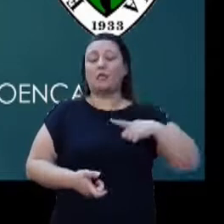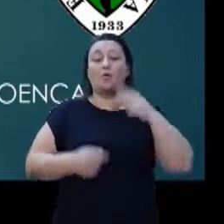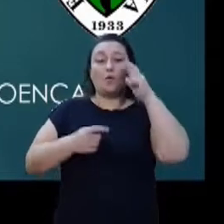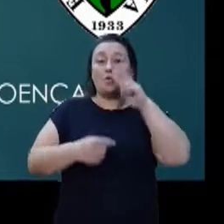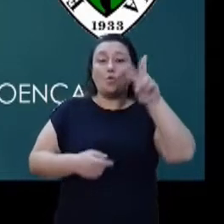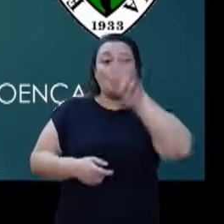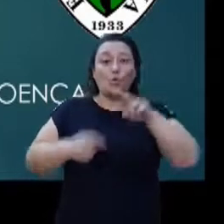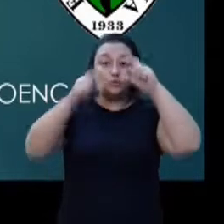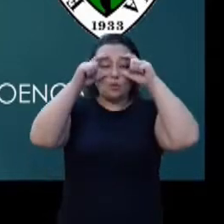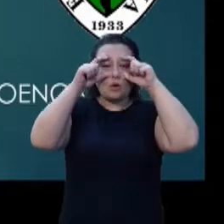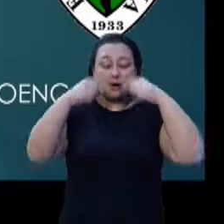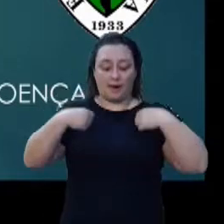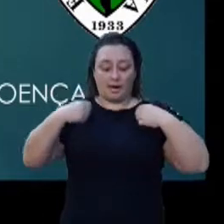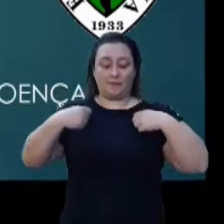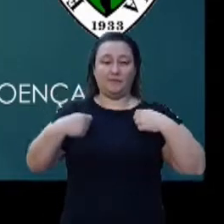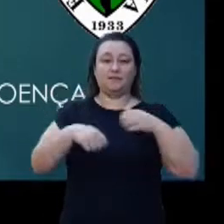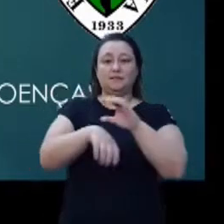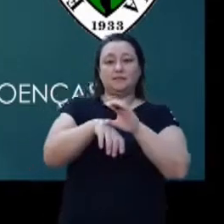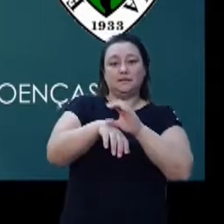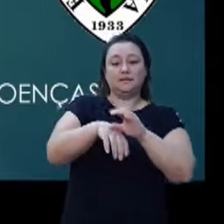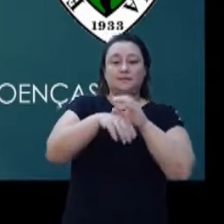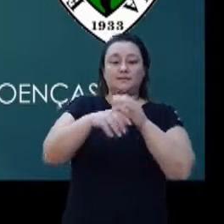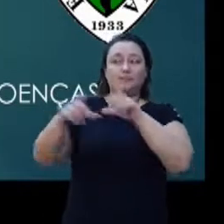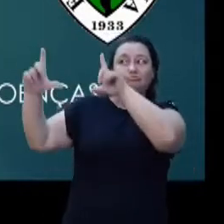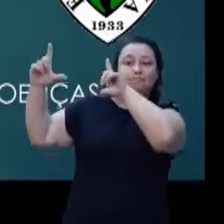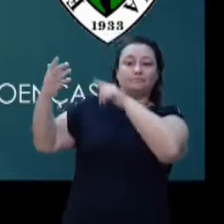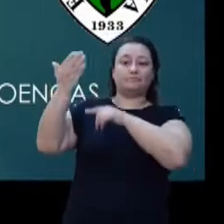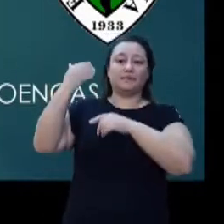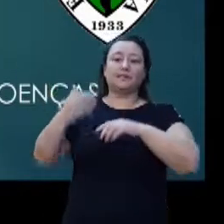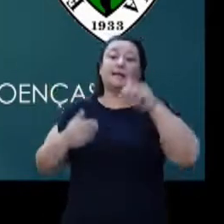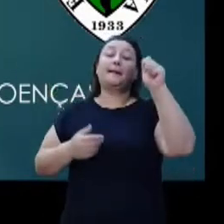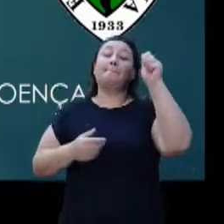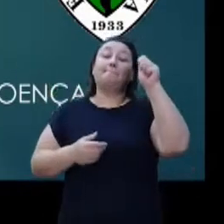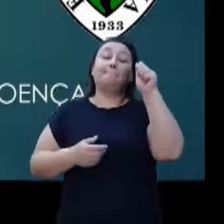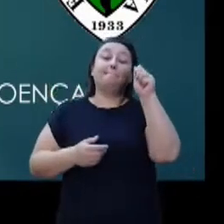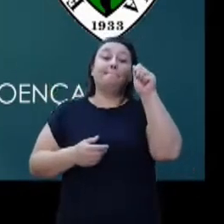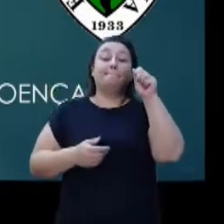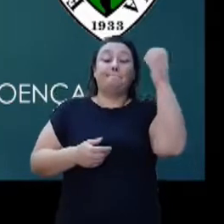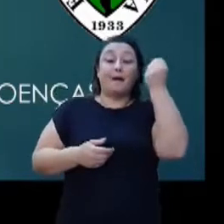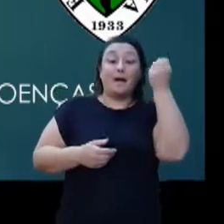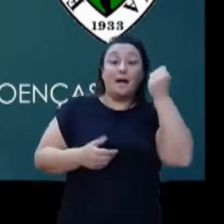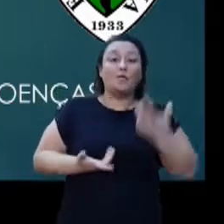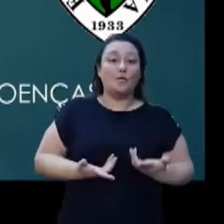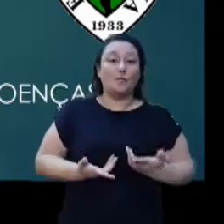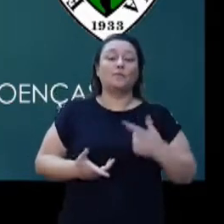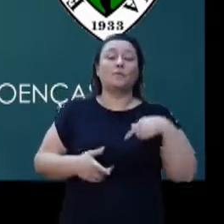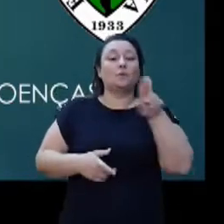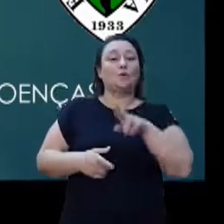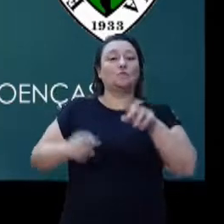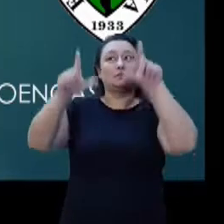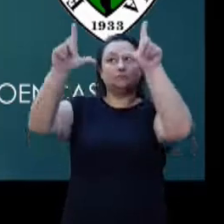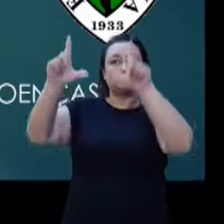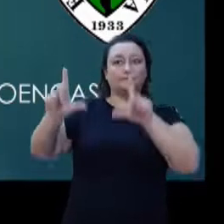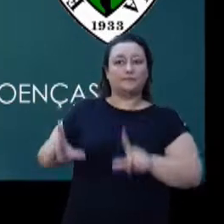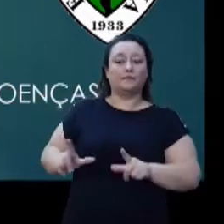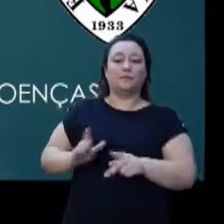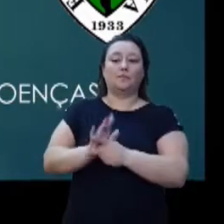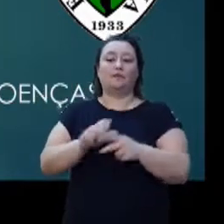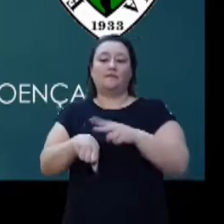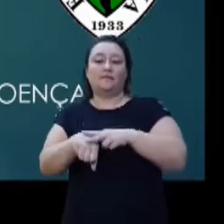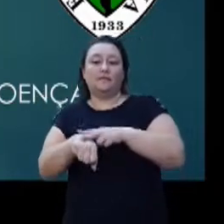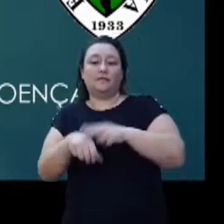camisa cinza, que é o meu fundo, uma cortina branca. Estou usando um slide de cor verde